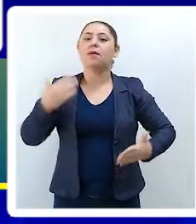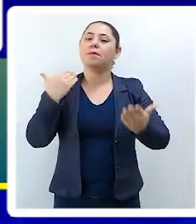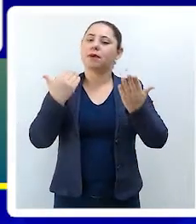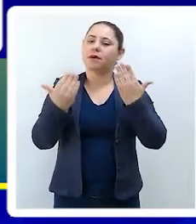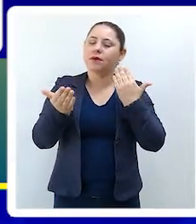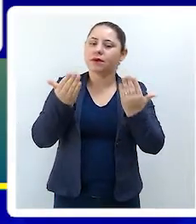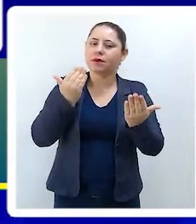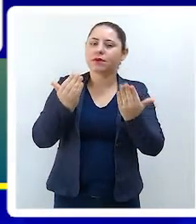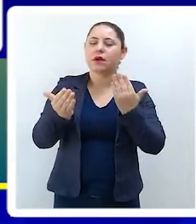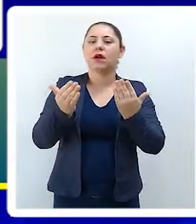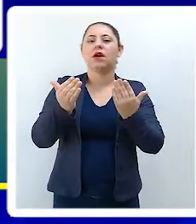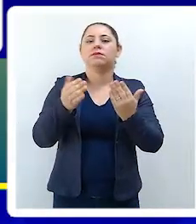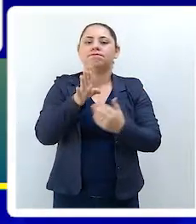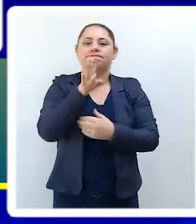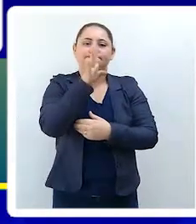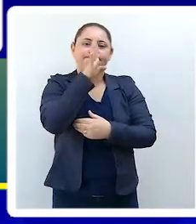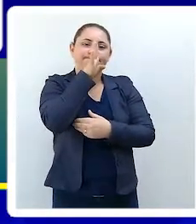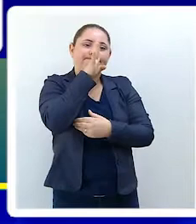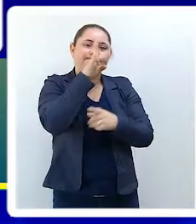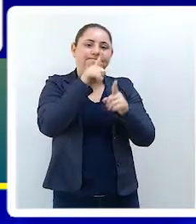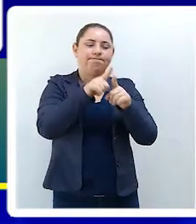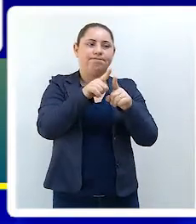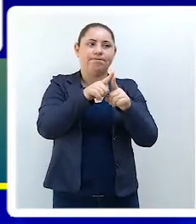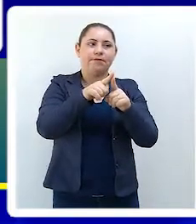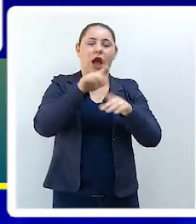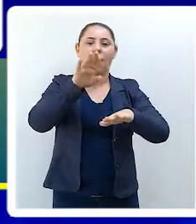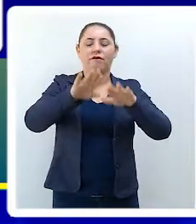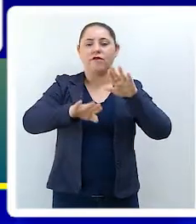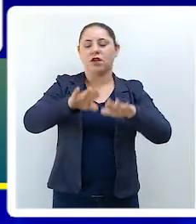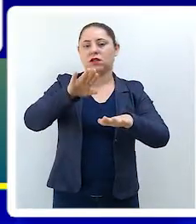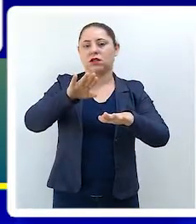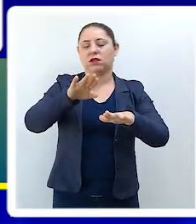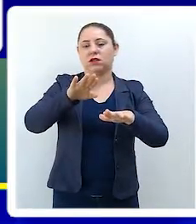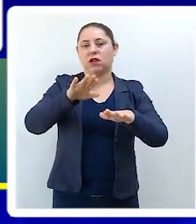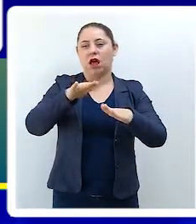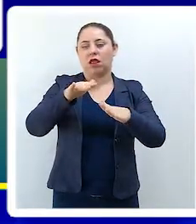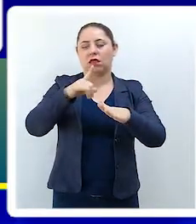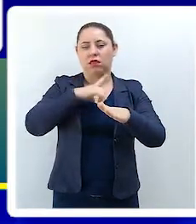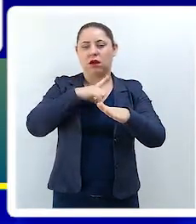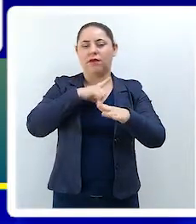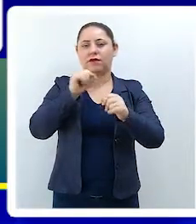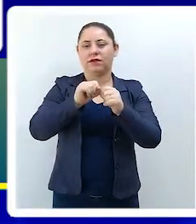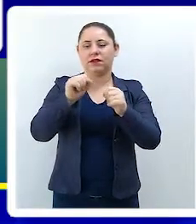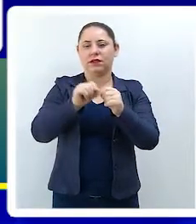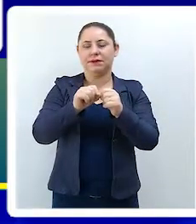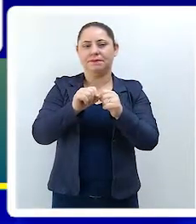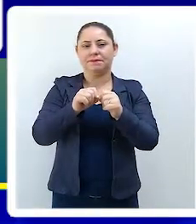violência psicológica, que é silenciosa e que muitas vezes traz